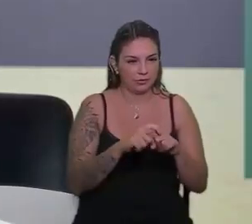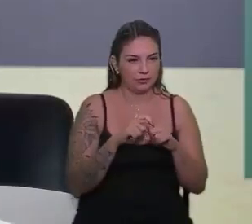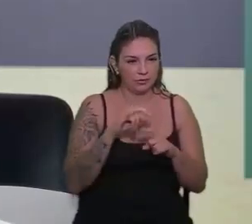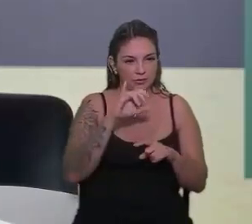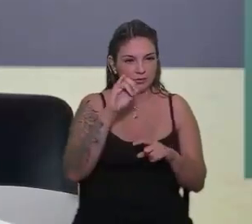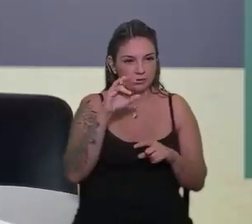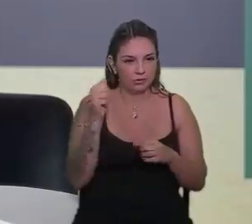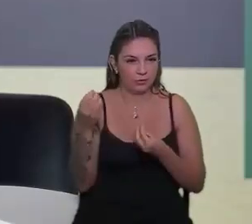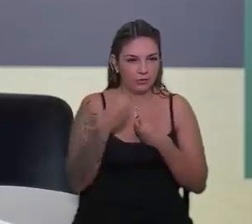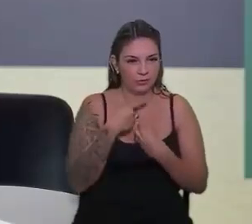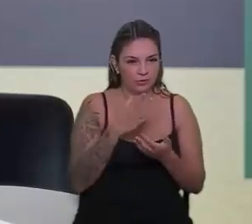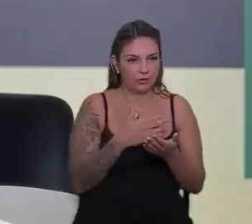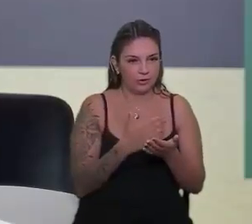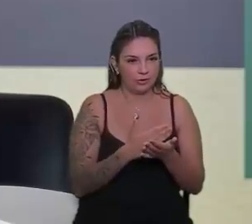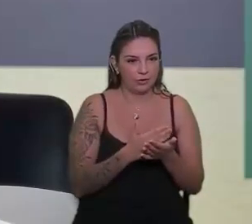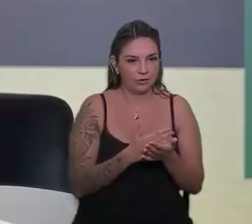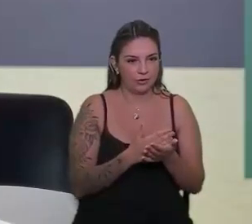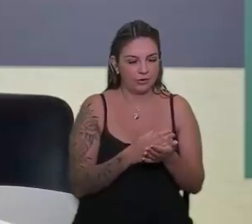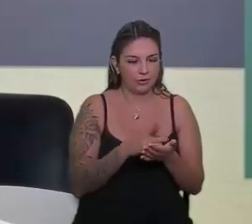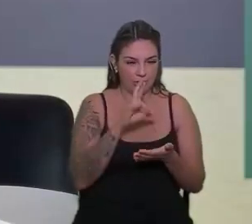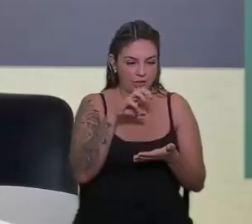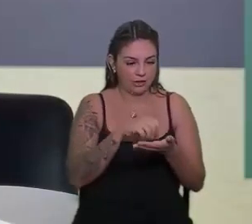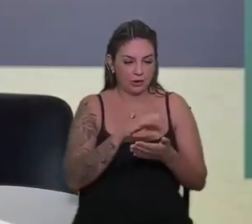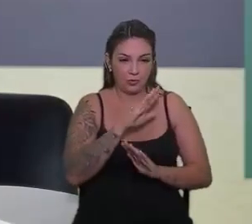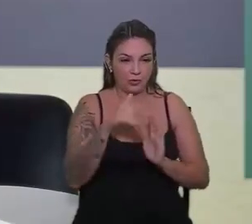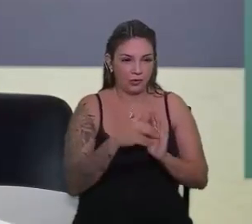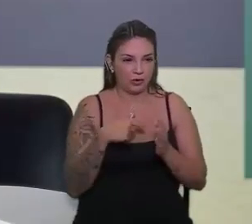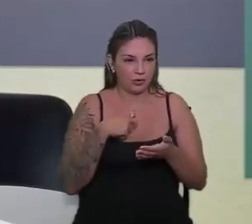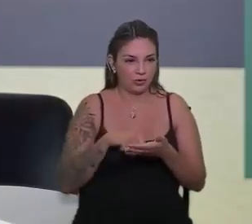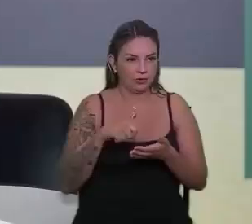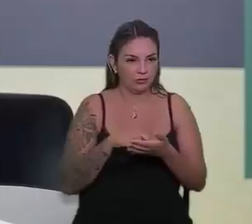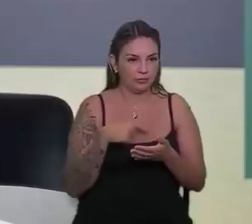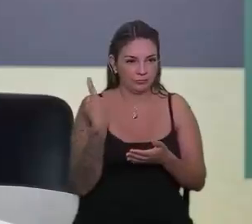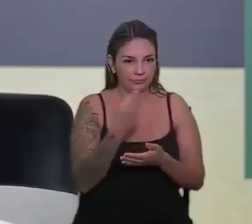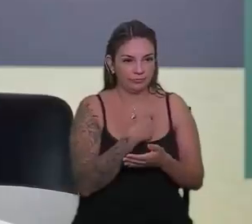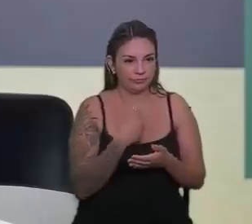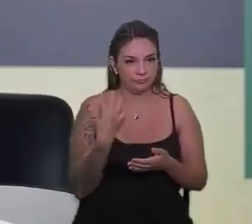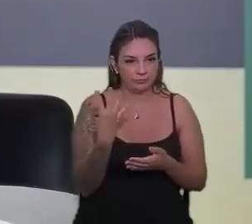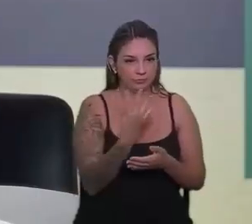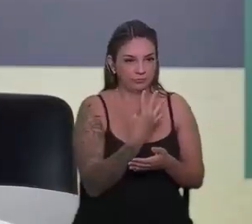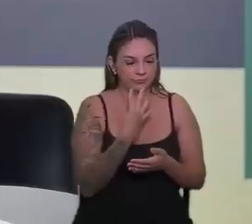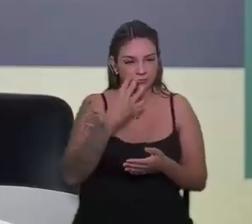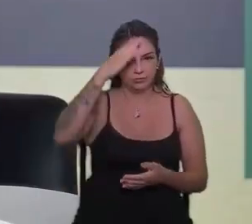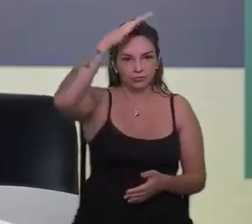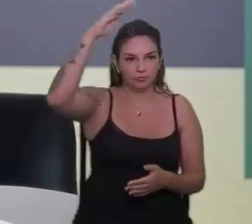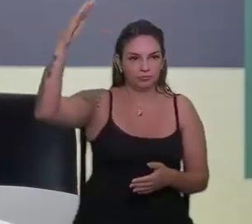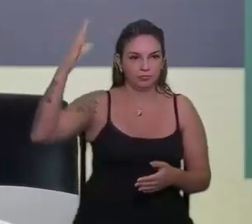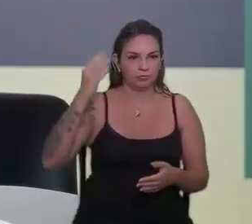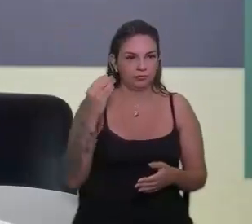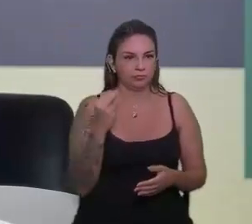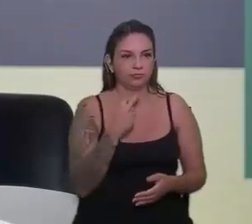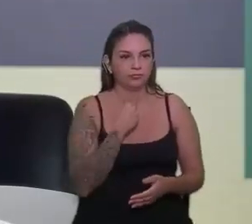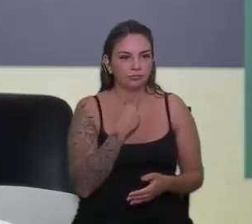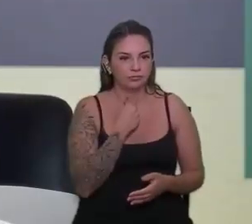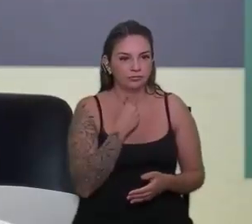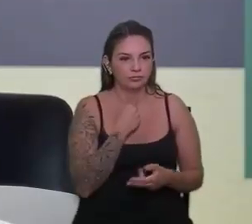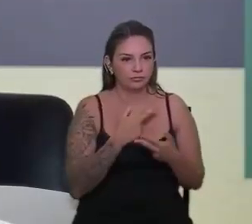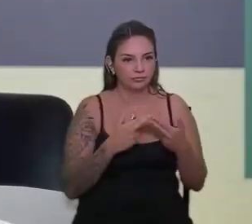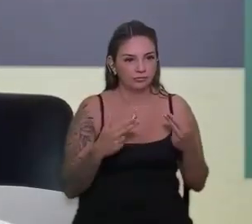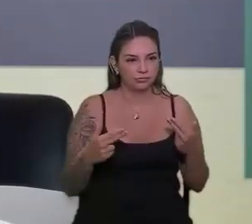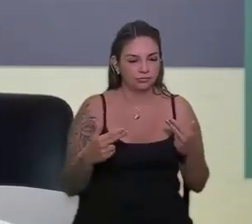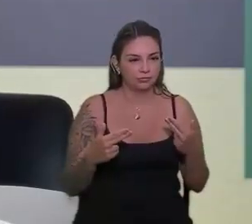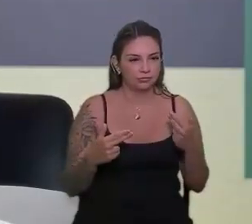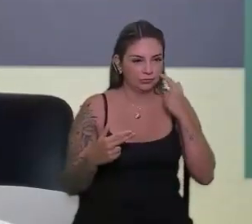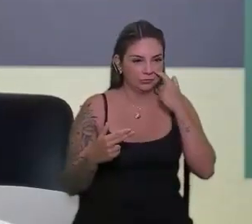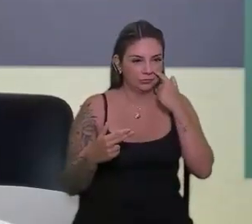que o Joia me deu esse caderno, para que eu registrasse tudo. Quando nós 4 formos adultos e muito ocupados com as coisas